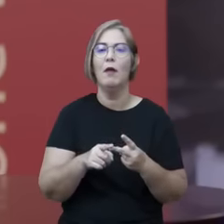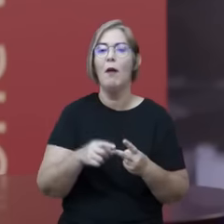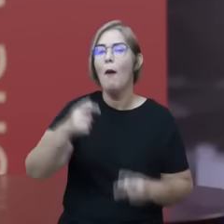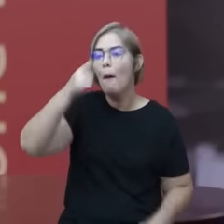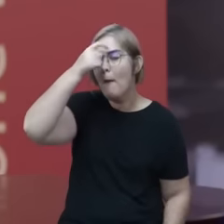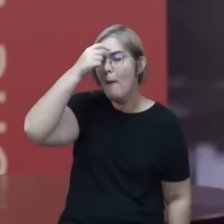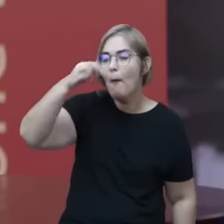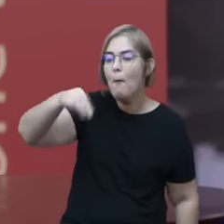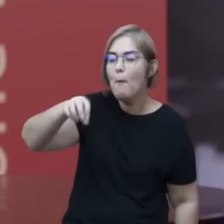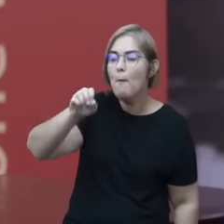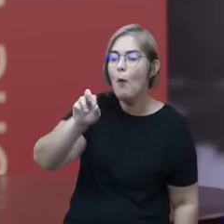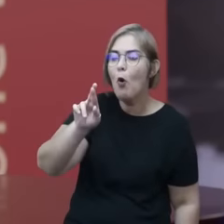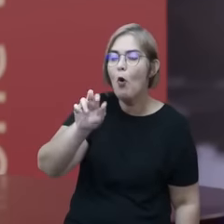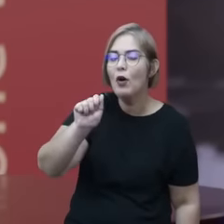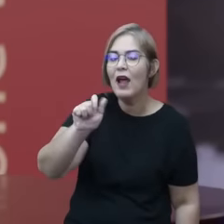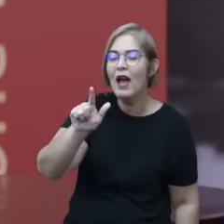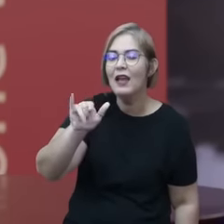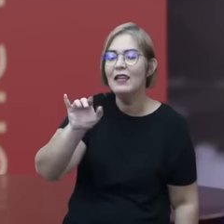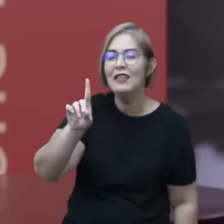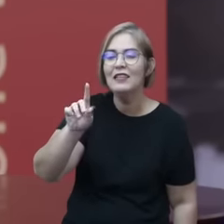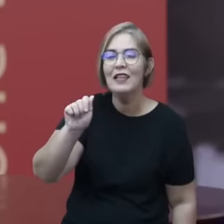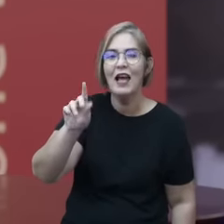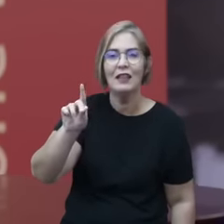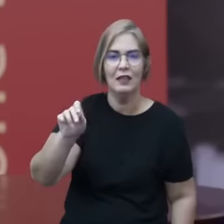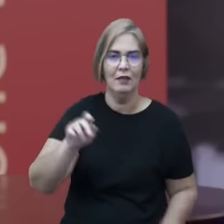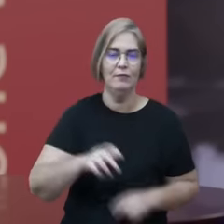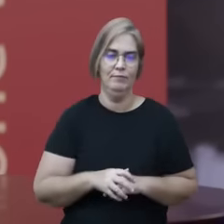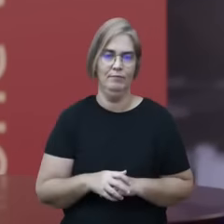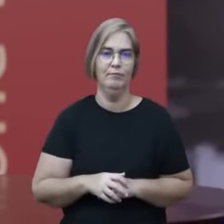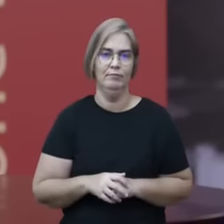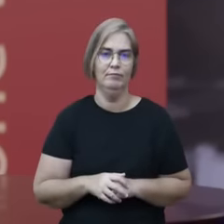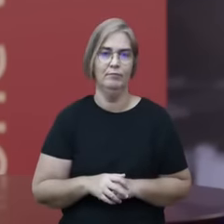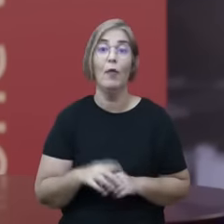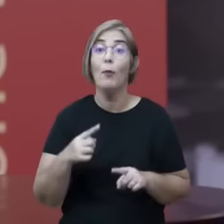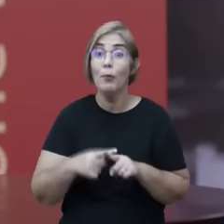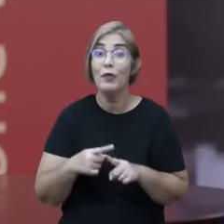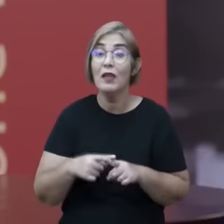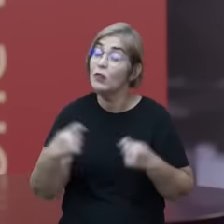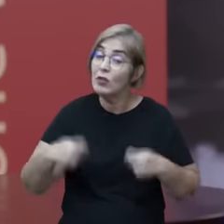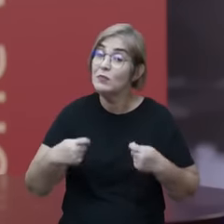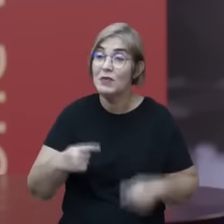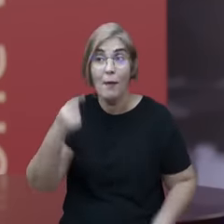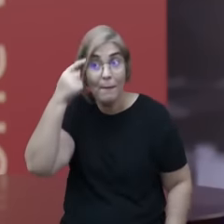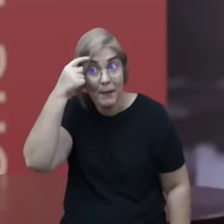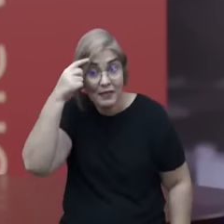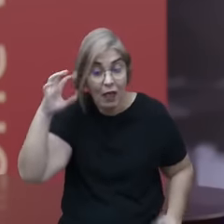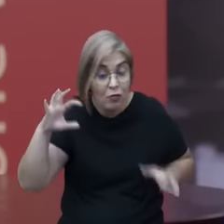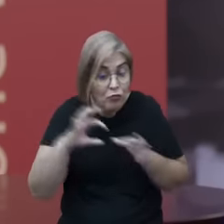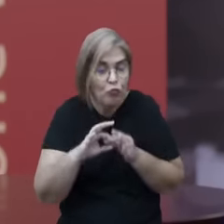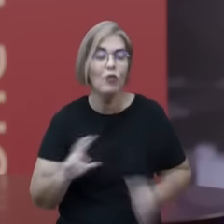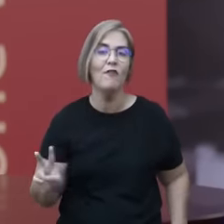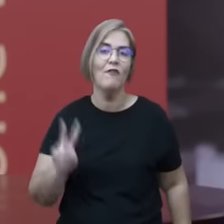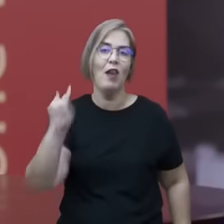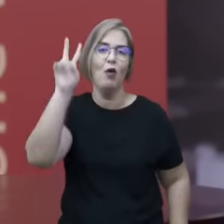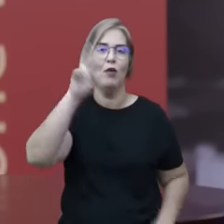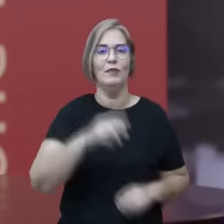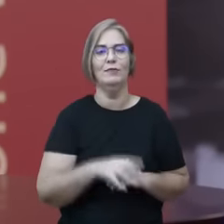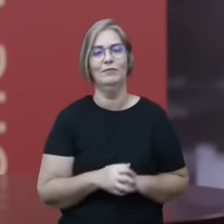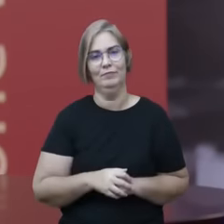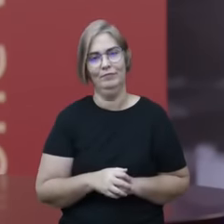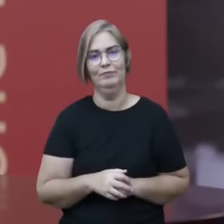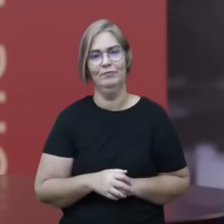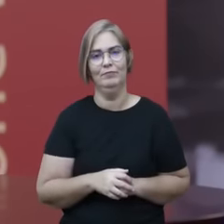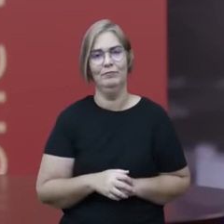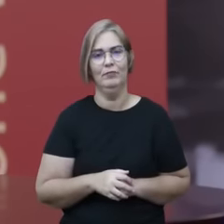implica de um modo ou de outro em estabelecer valores. própria condição, a existência humana, o ato de